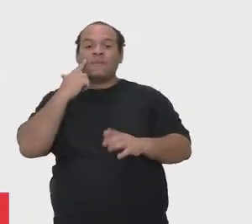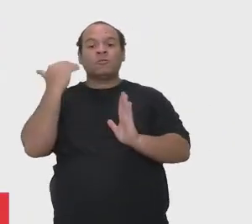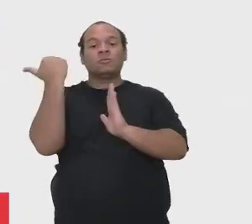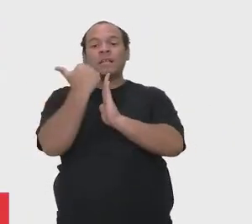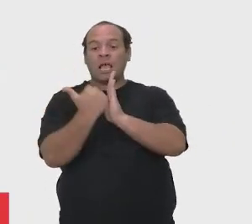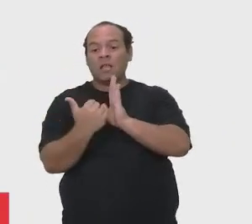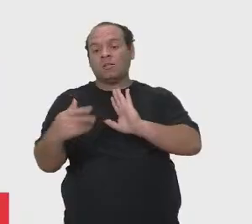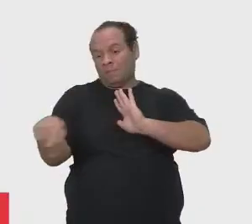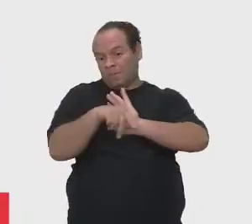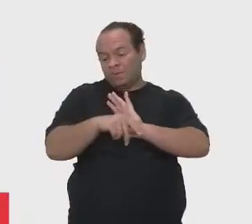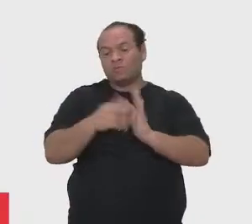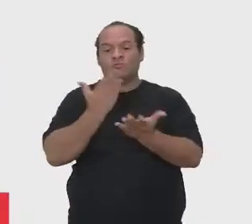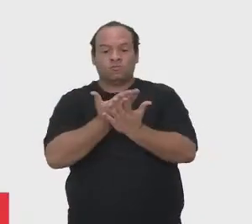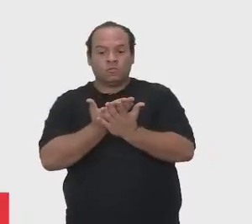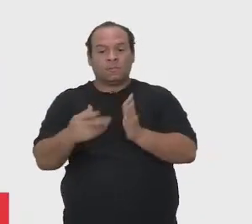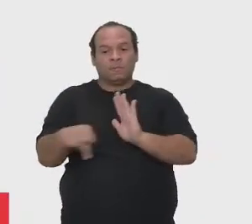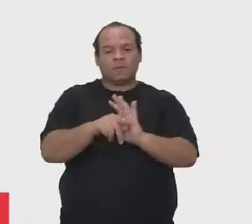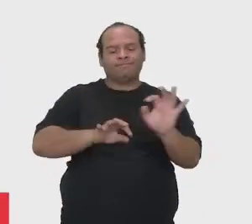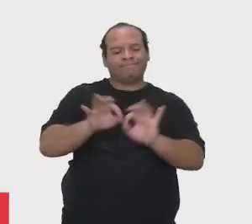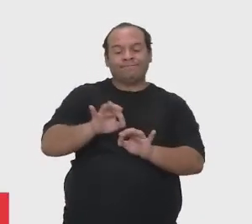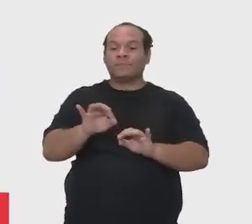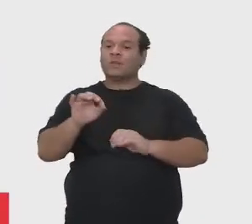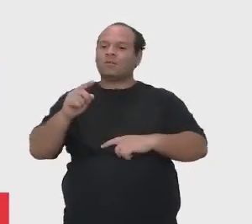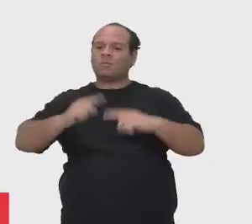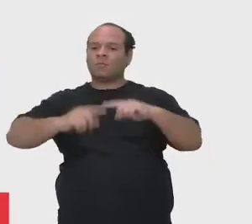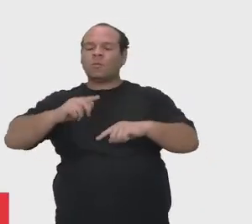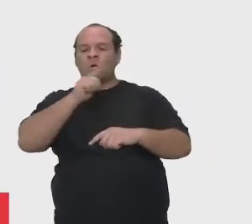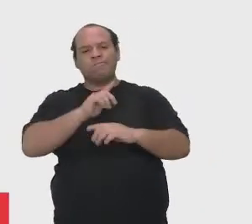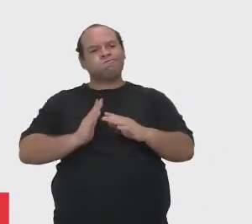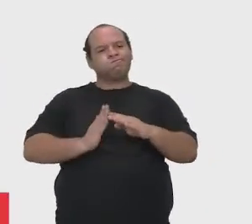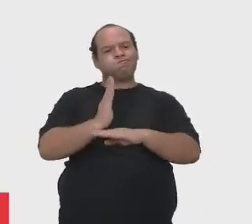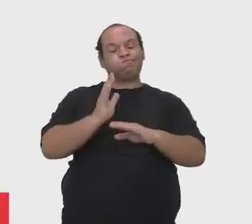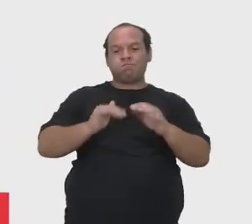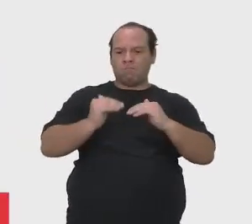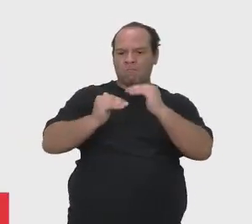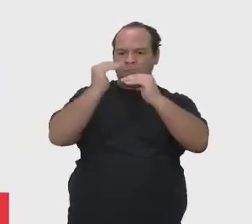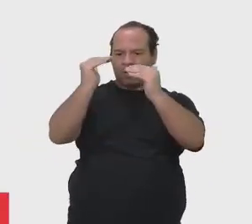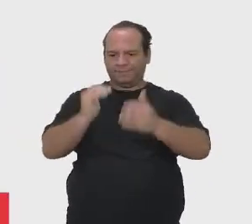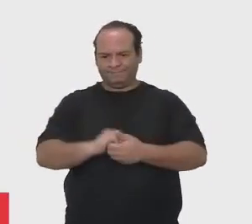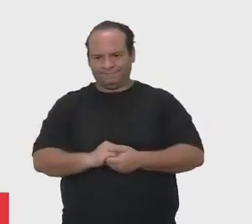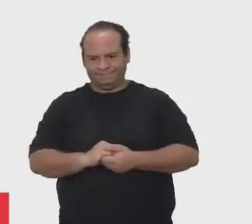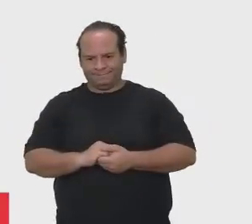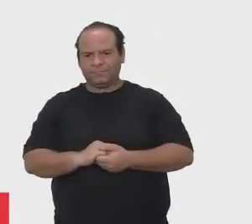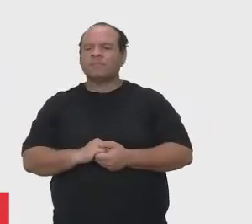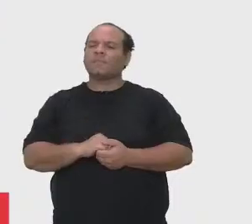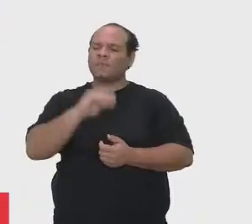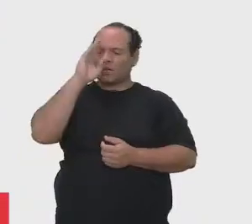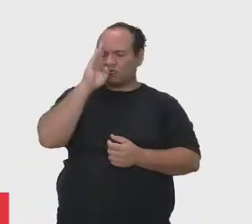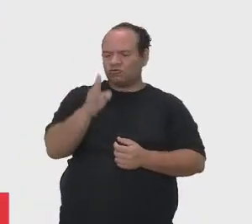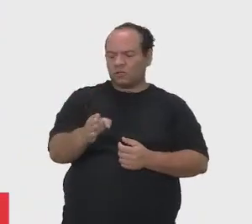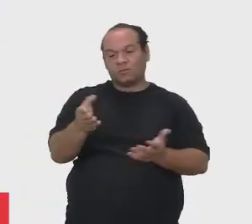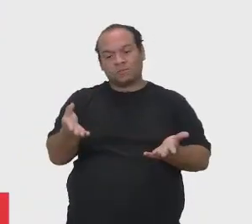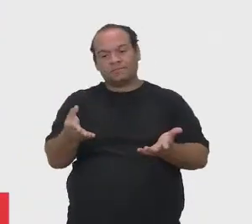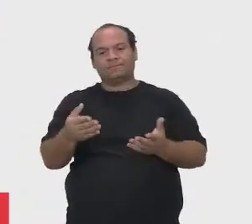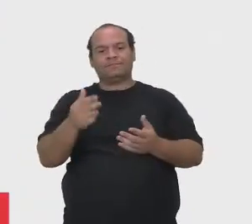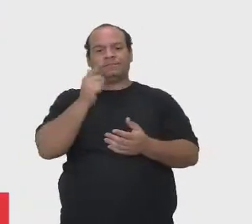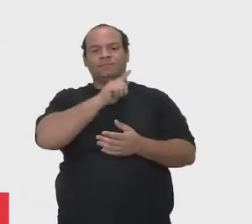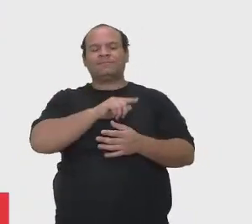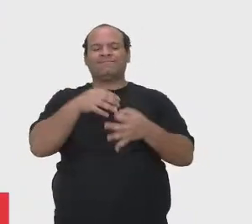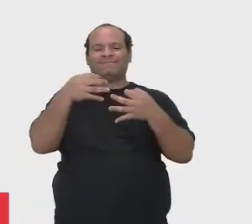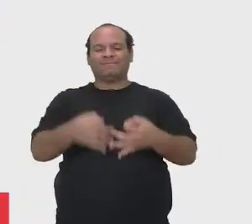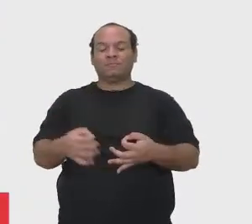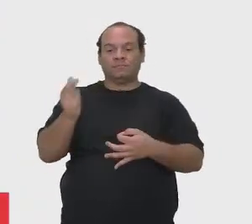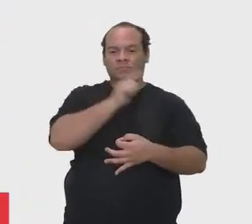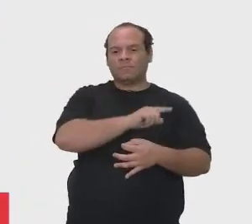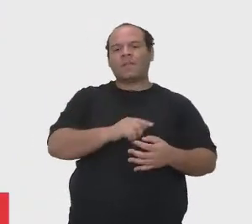dados mesmo, o estudo de quanto produz ou quanto gasta. Então, é mais direto, no sentido de é mais assertivo e